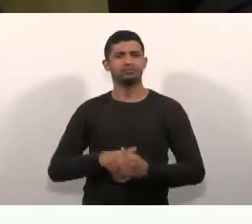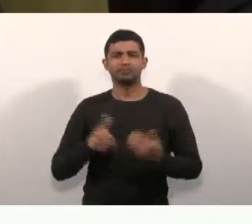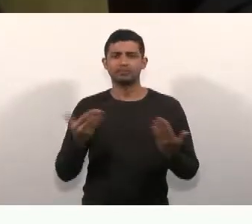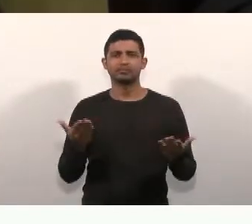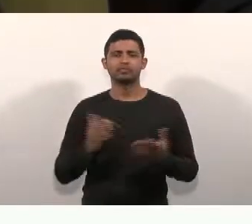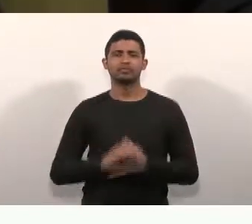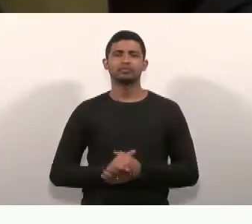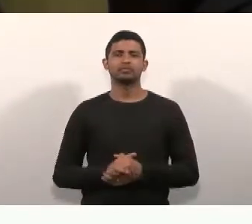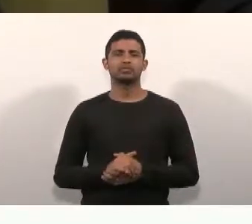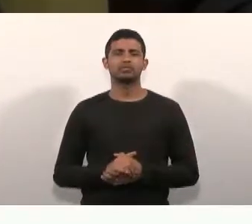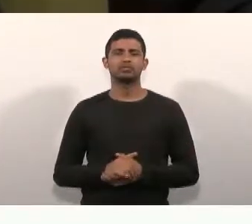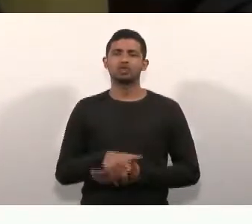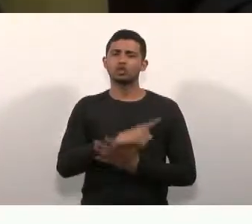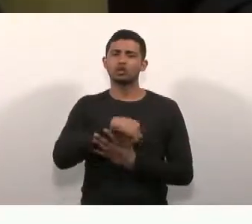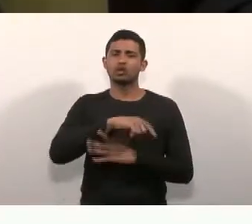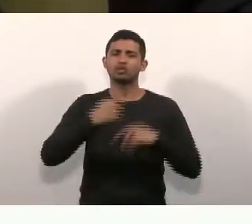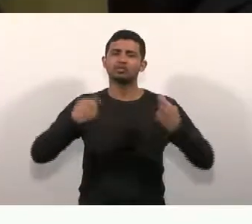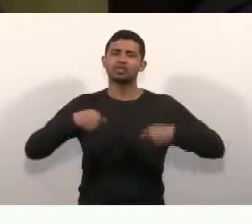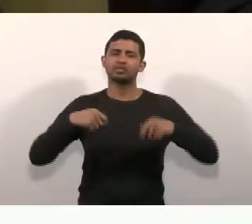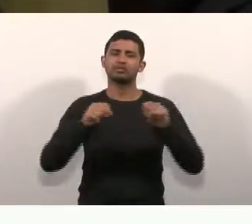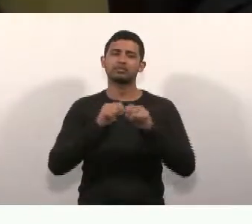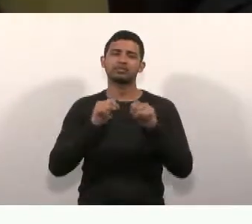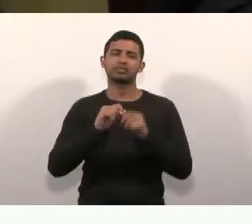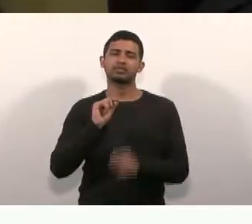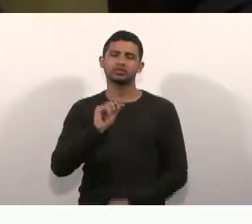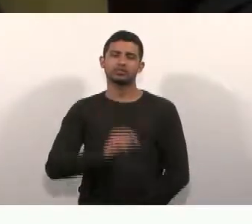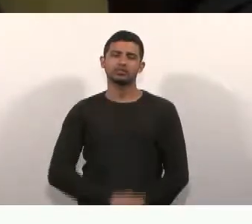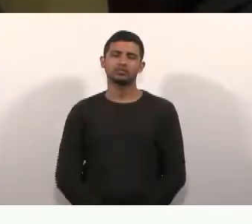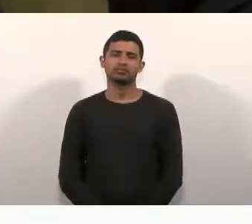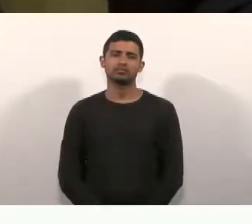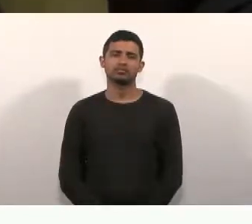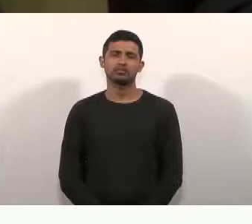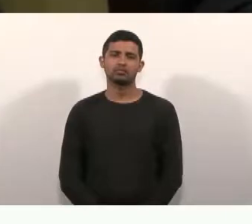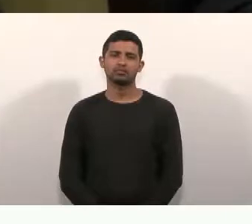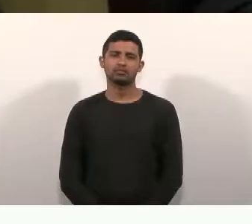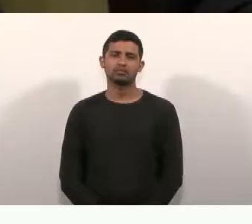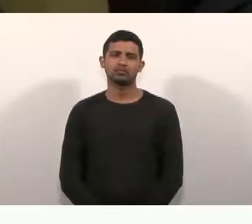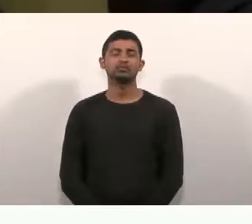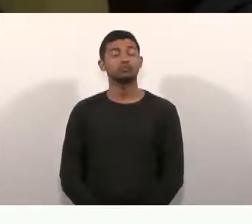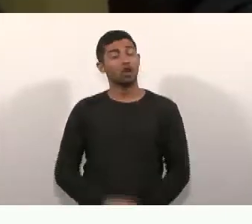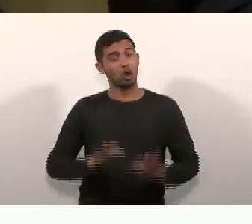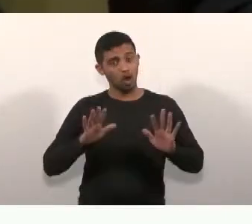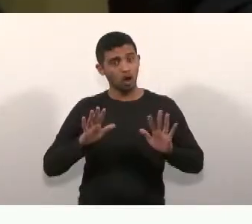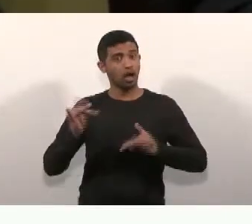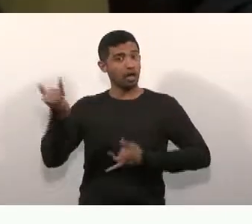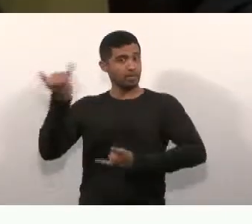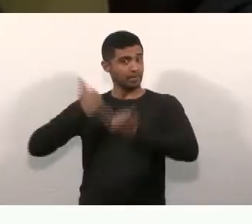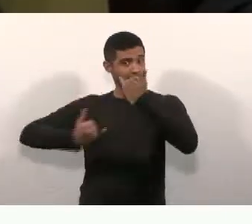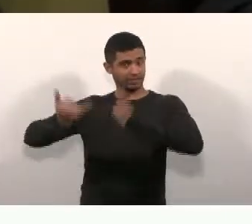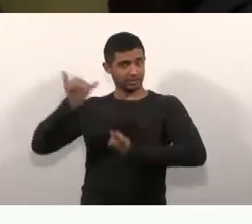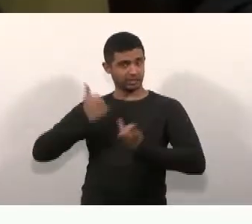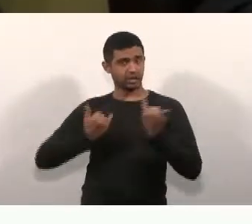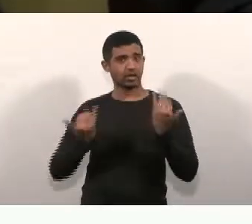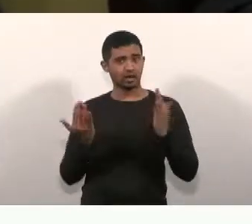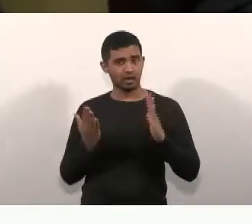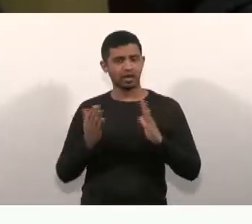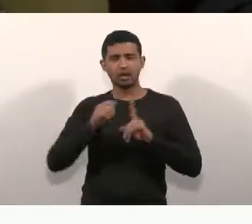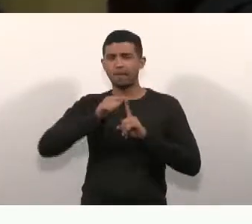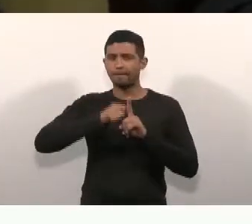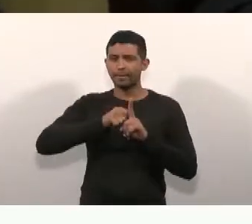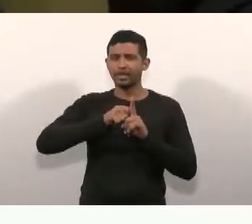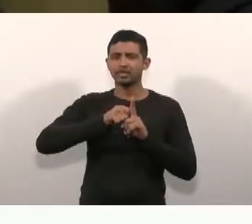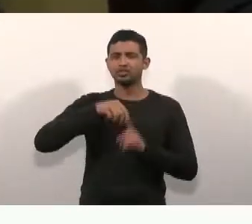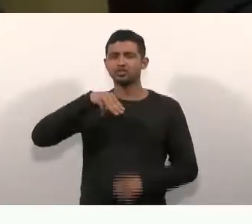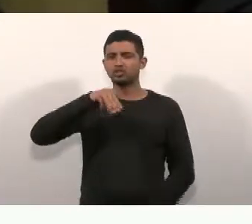Então, o que nós temos que fazer é ter, inclusive, eu tive informações recentes, pelo mês de março